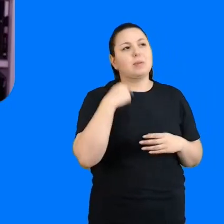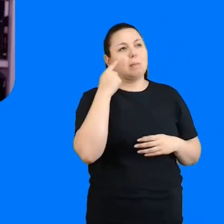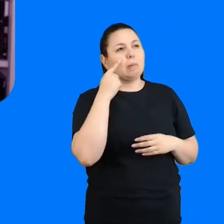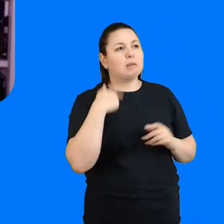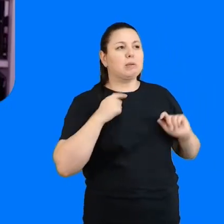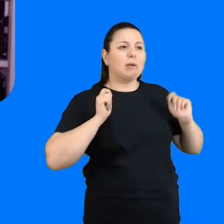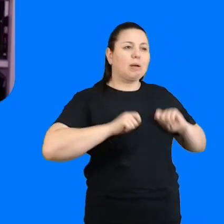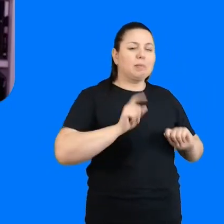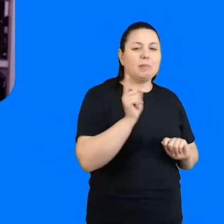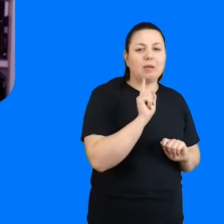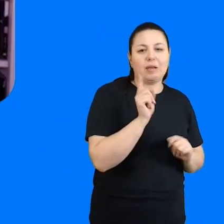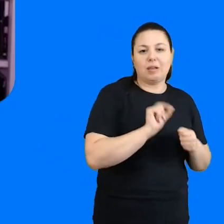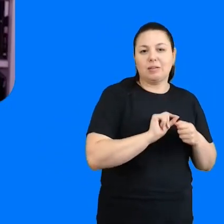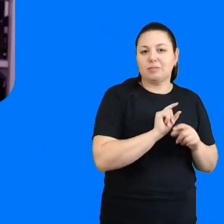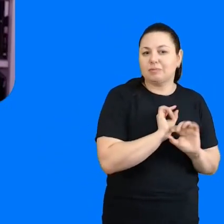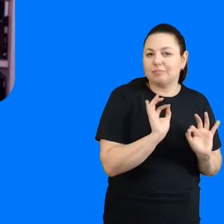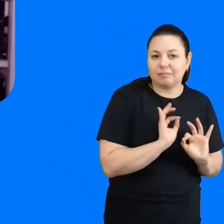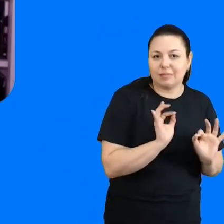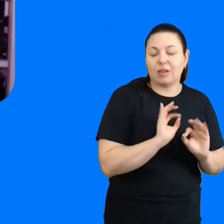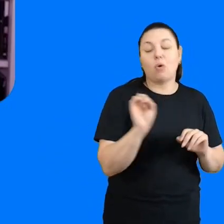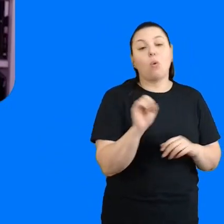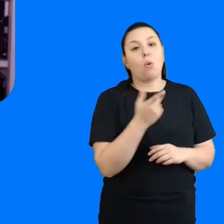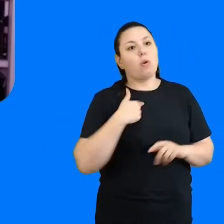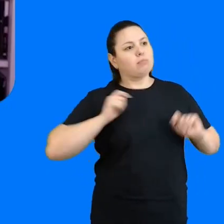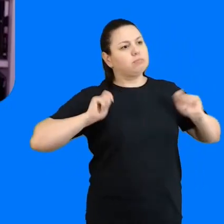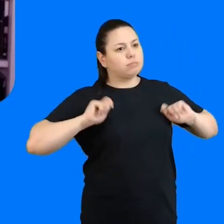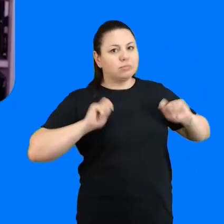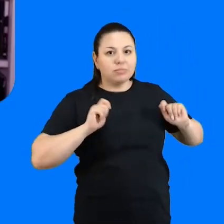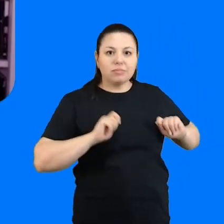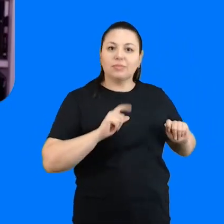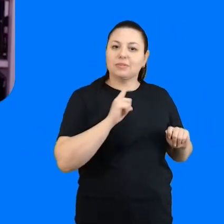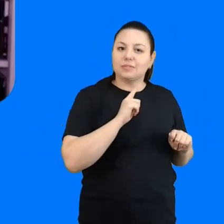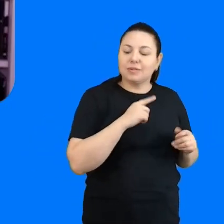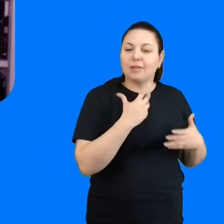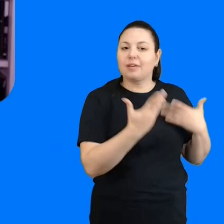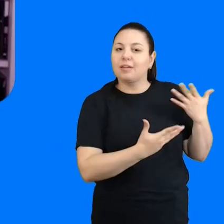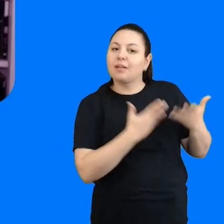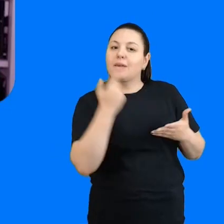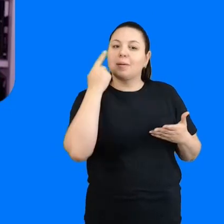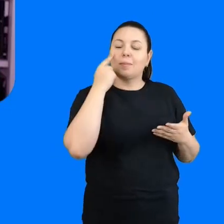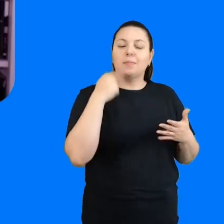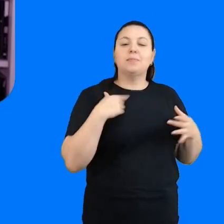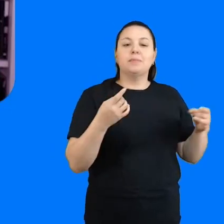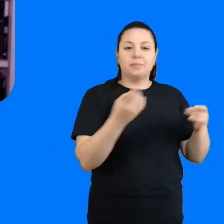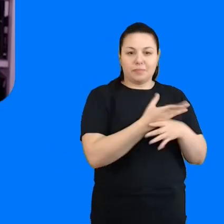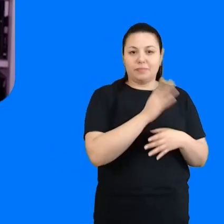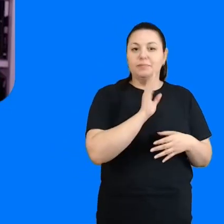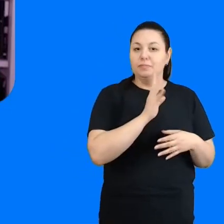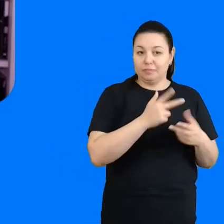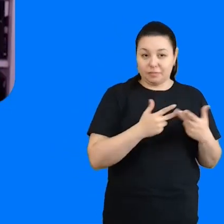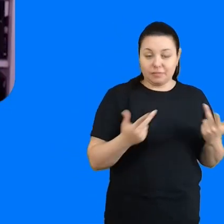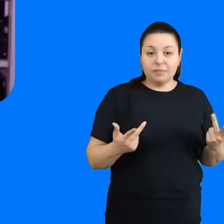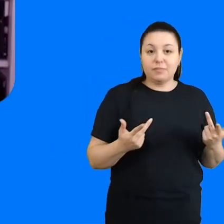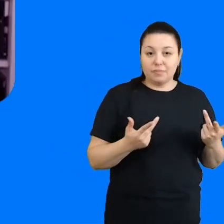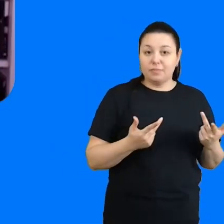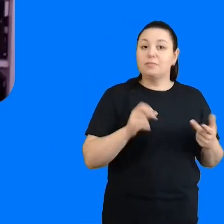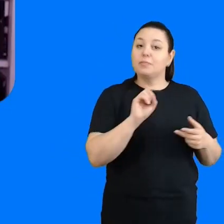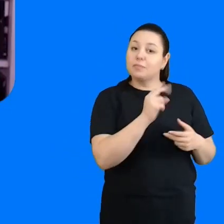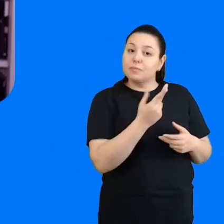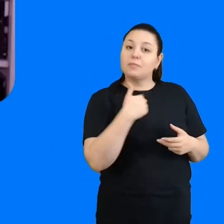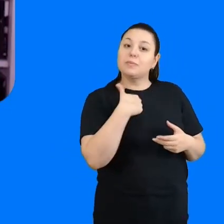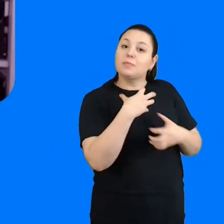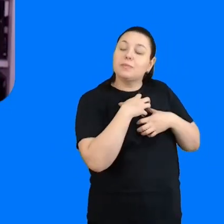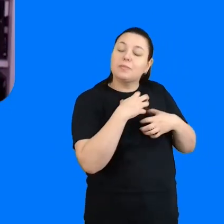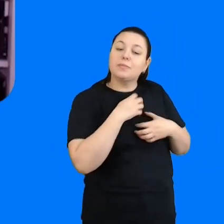muito capaz, até além das minhas capacidades, e que acho que já estou pronto para alguma coisa, ou quando sinto medo com